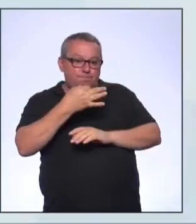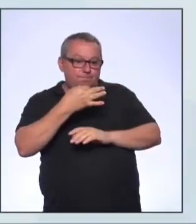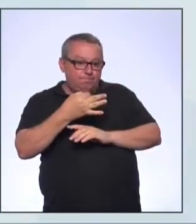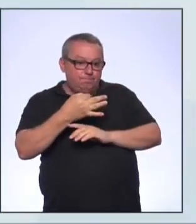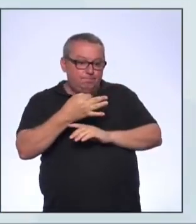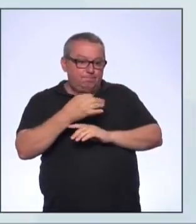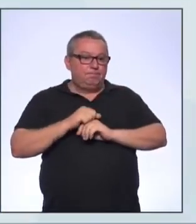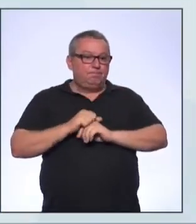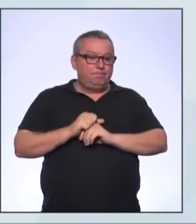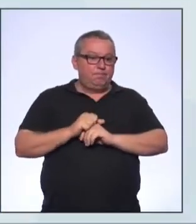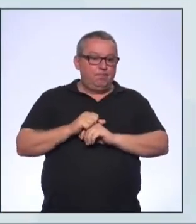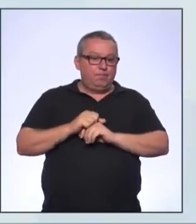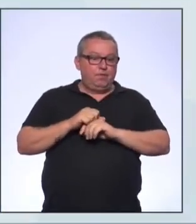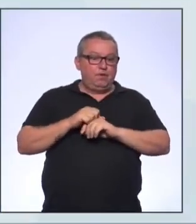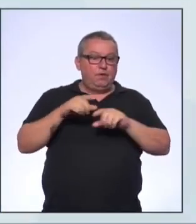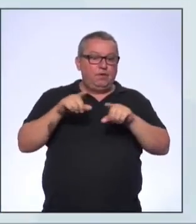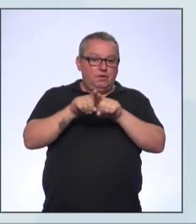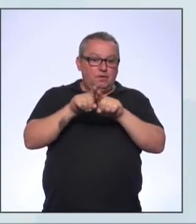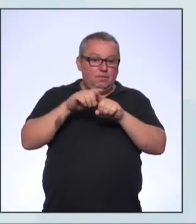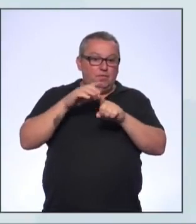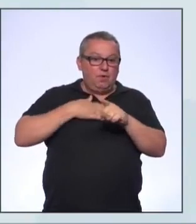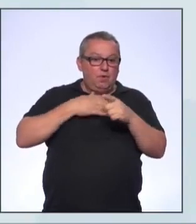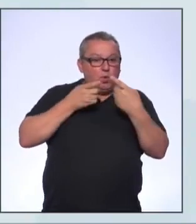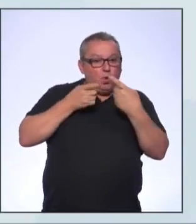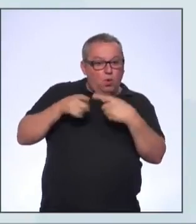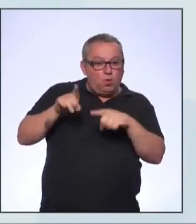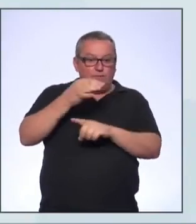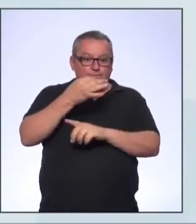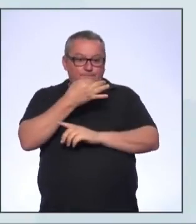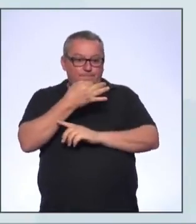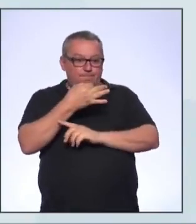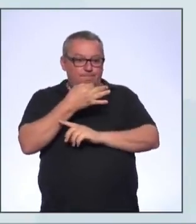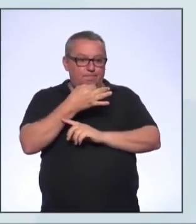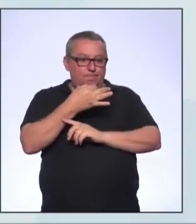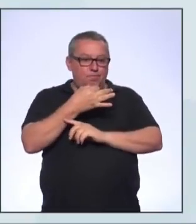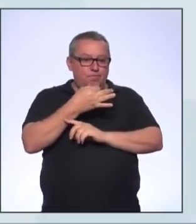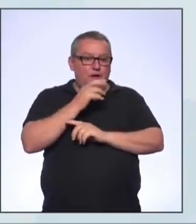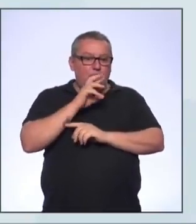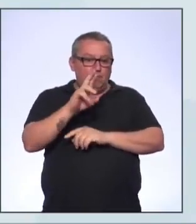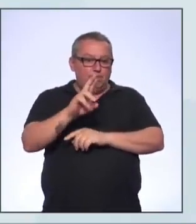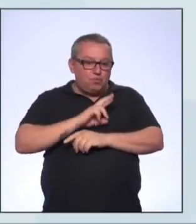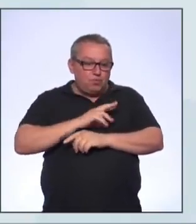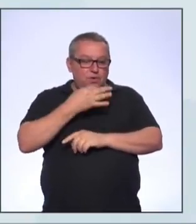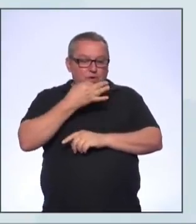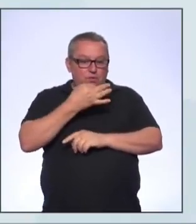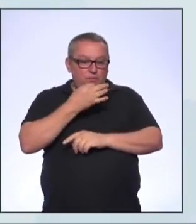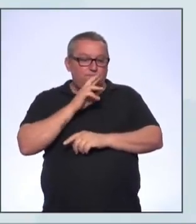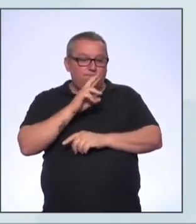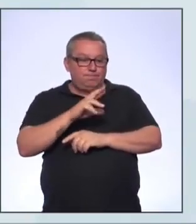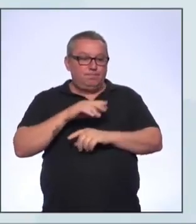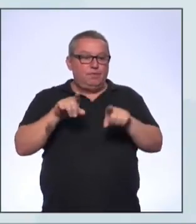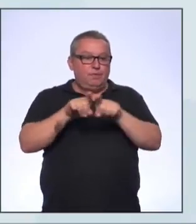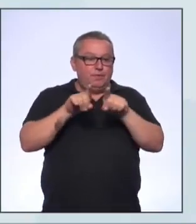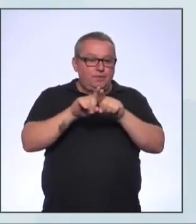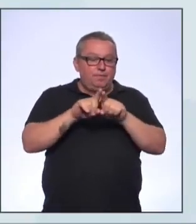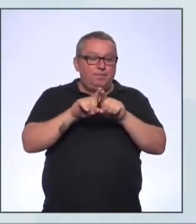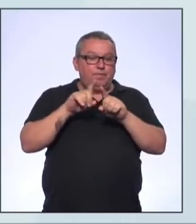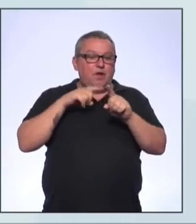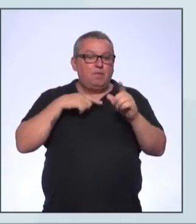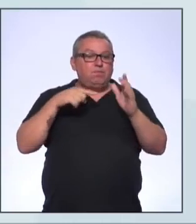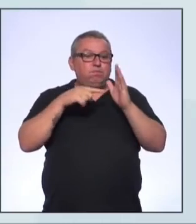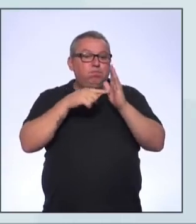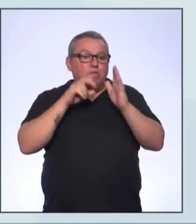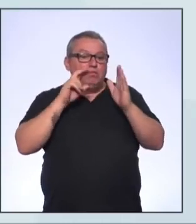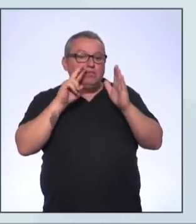de vista no seu argumento. Meu contra-argumento. Então, tá lá, repetindo para você, uma questão de ponto